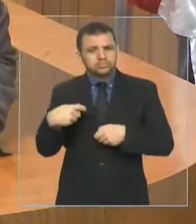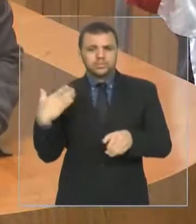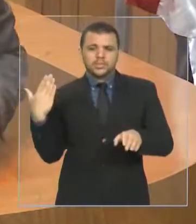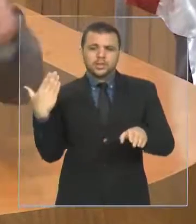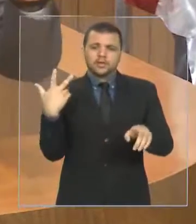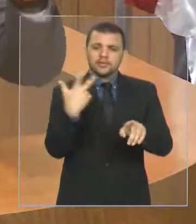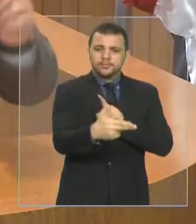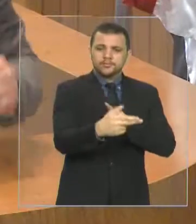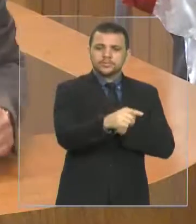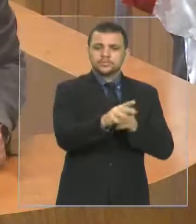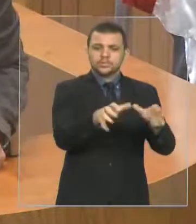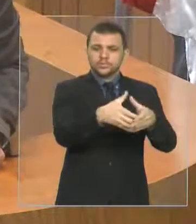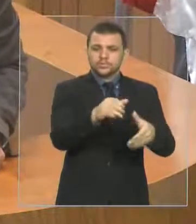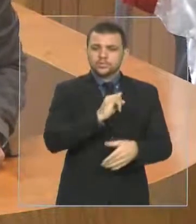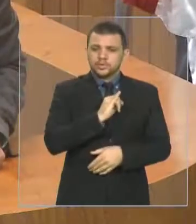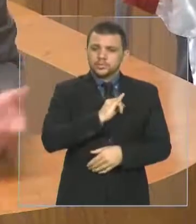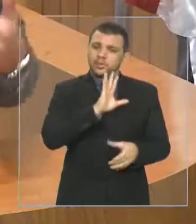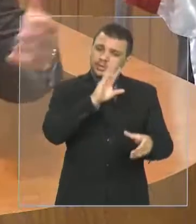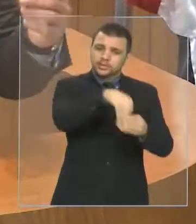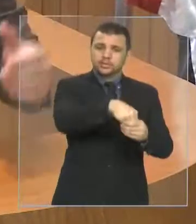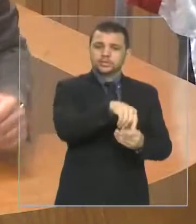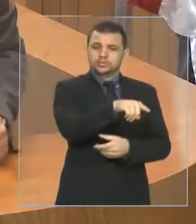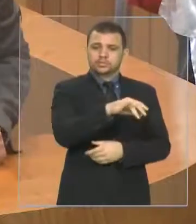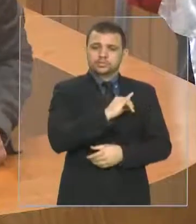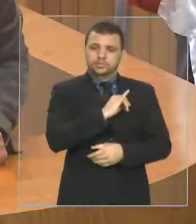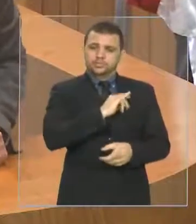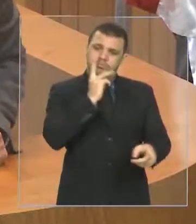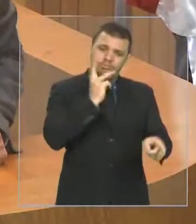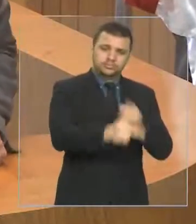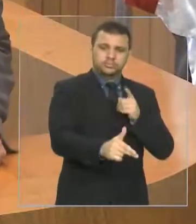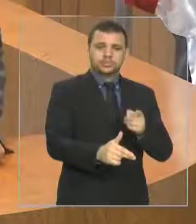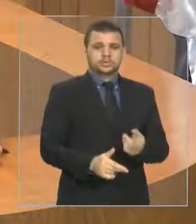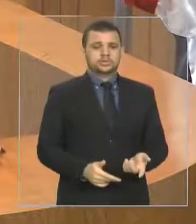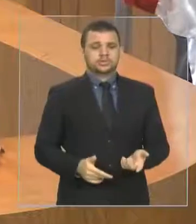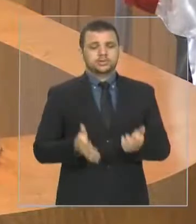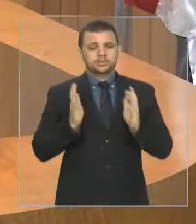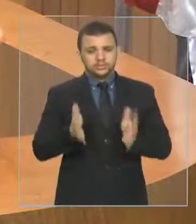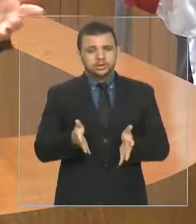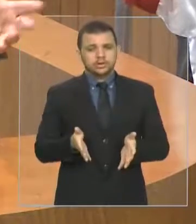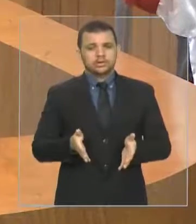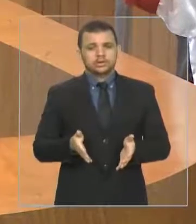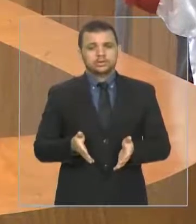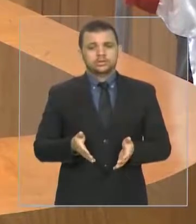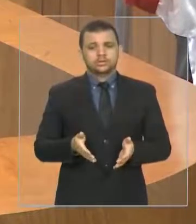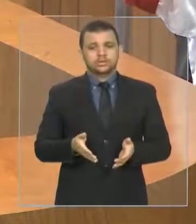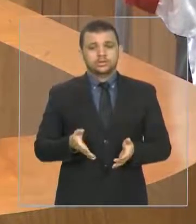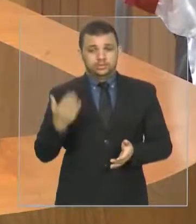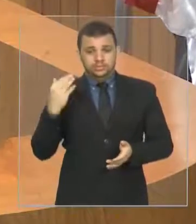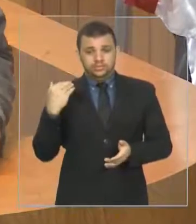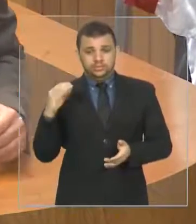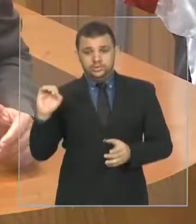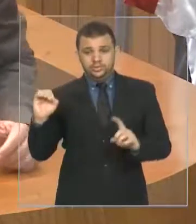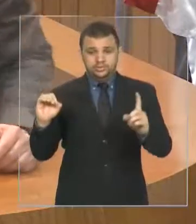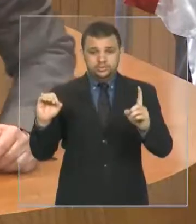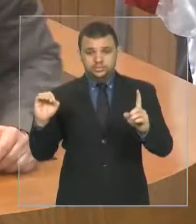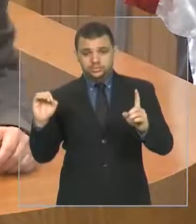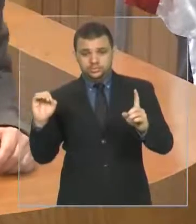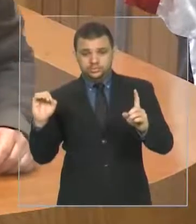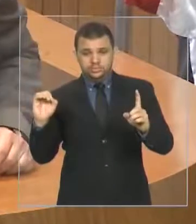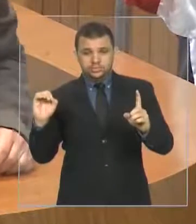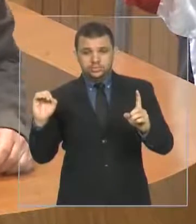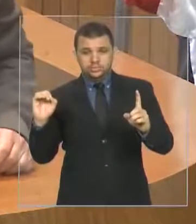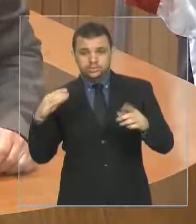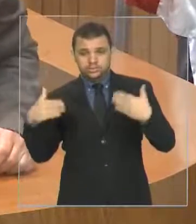grande campeonato, lá dentro dos seus domínios, depois de estar perdendo por 1-0. Então, vem a imprensa dizer que há